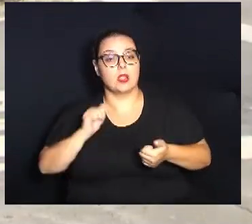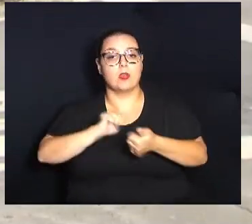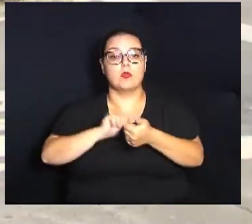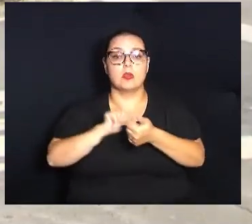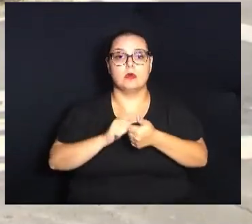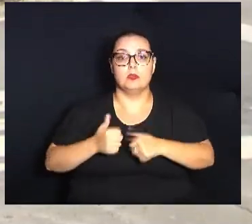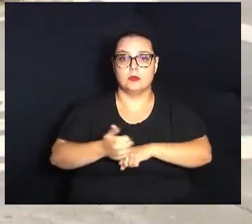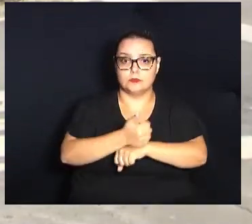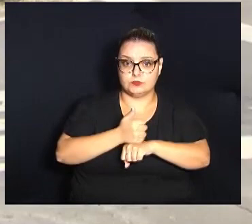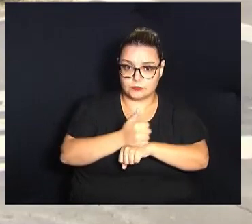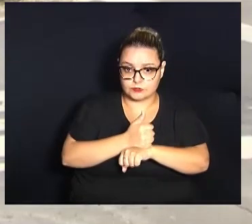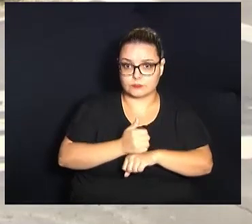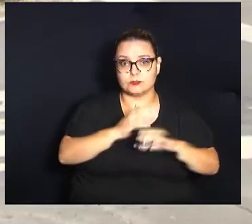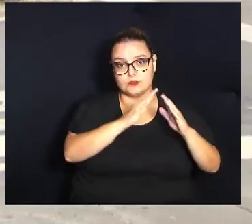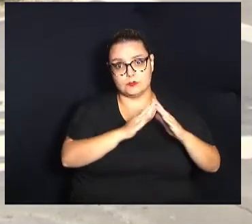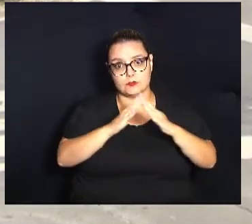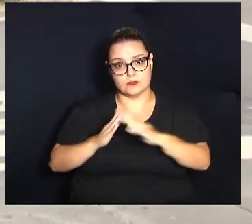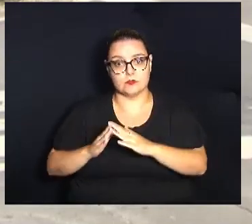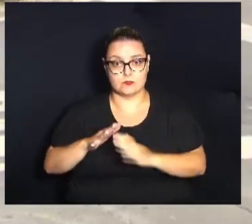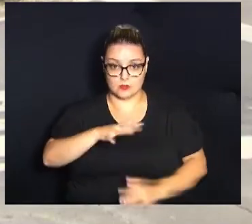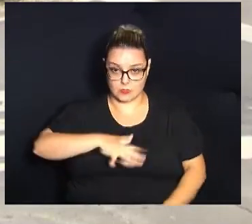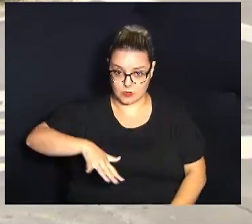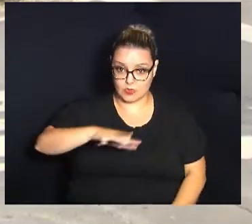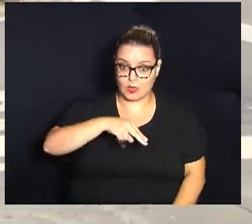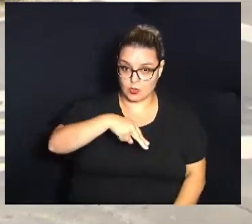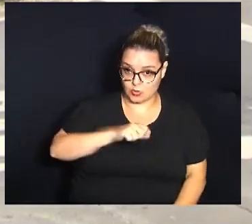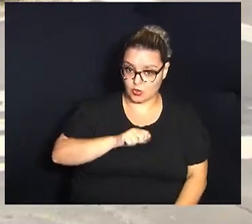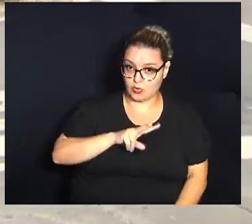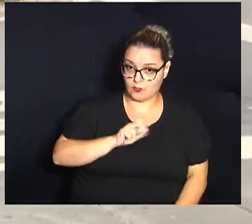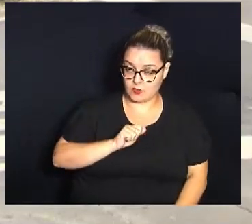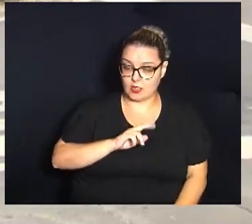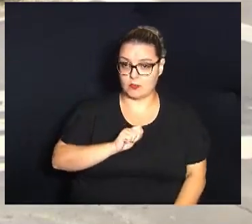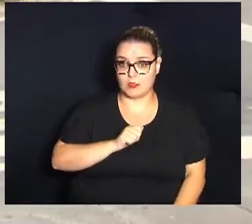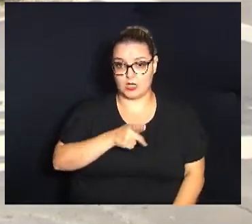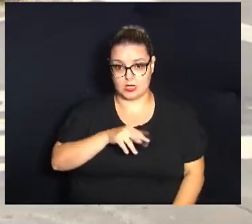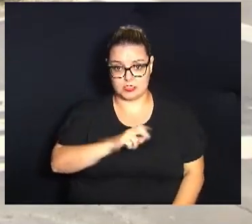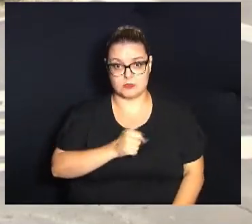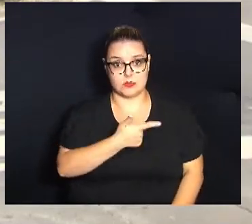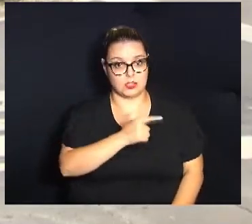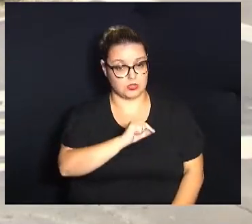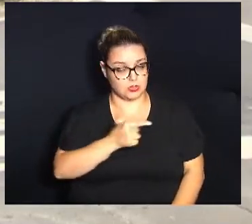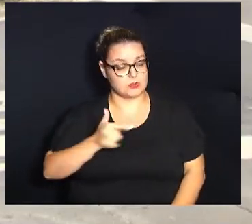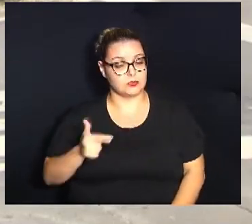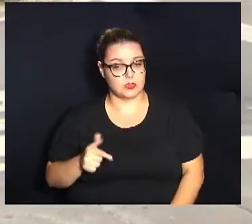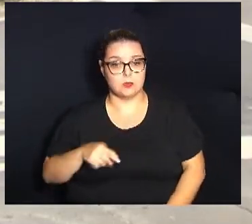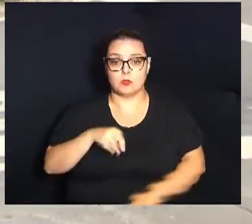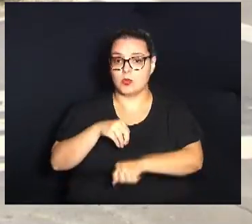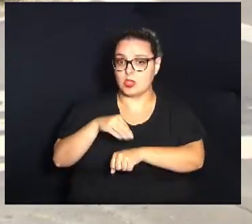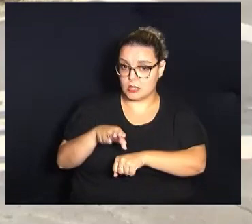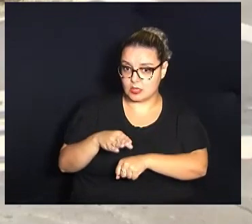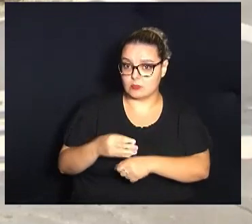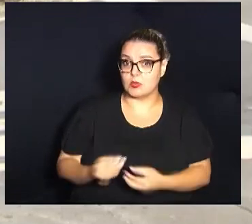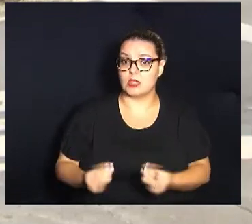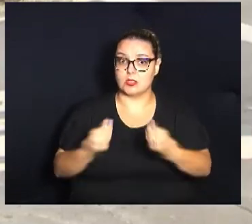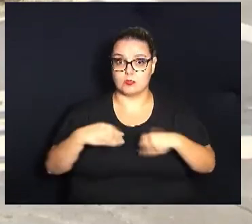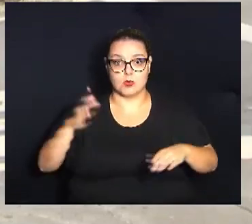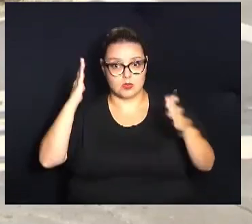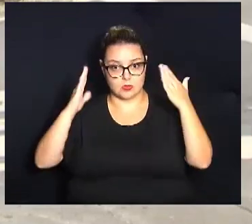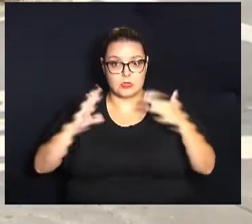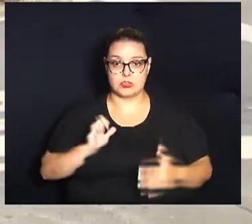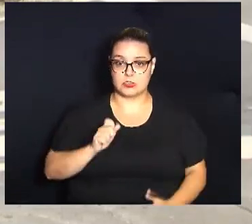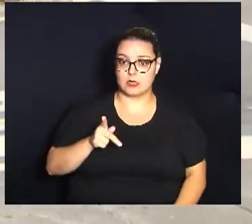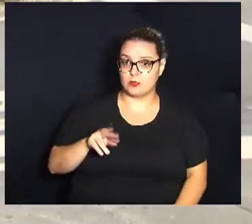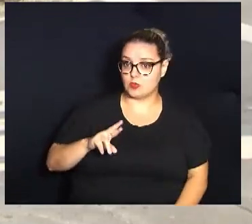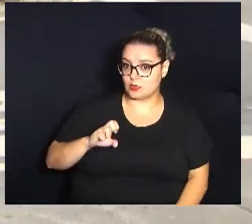profissional dos moradores aqui do distrito de Nova Aparecida, em 2022 já havia feito uma indicação que trouxe a carreta do Ceprocamp para